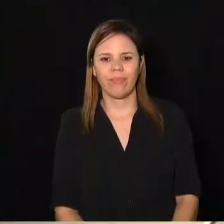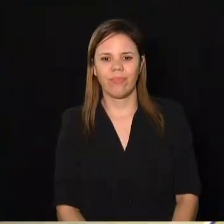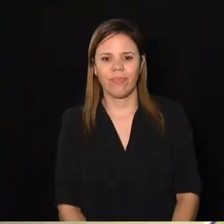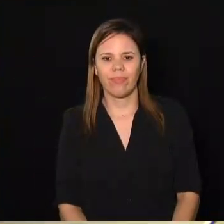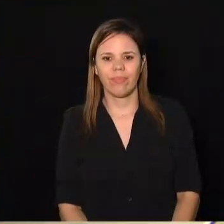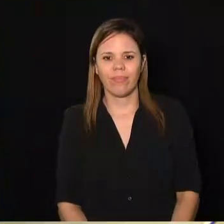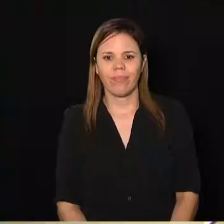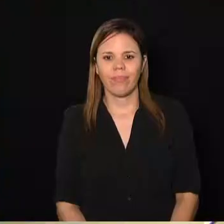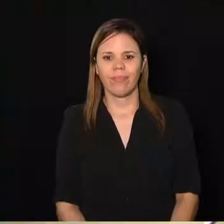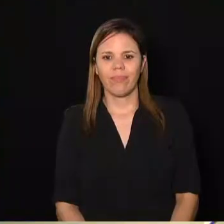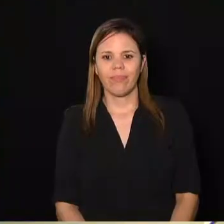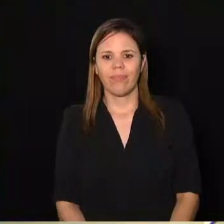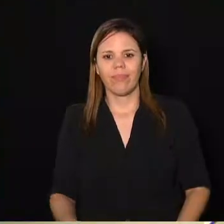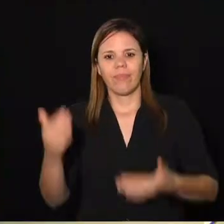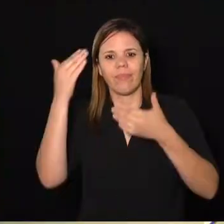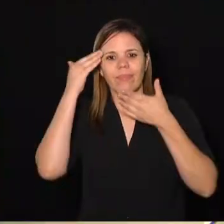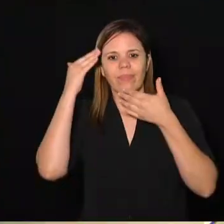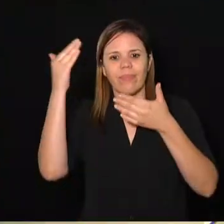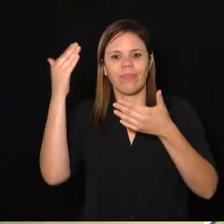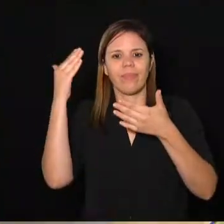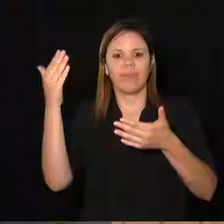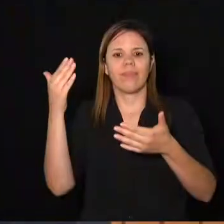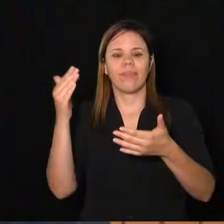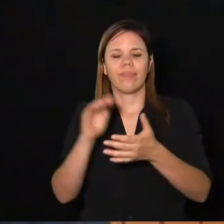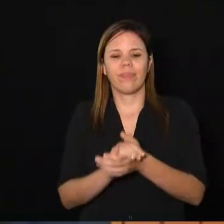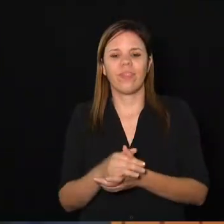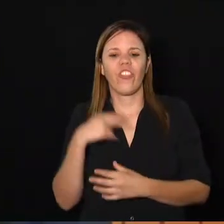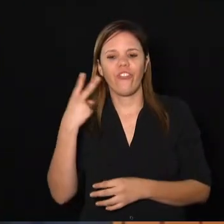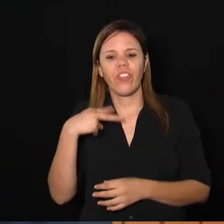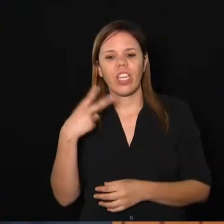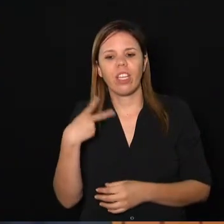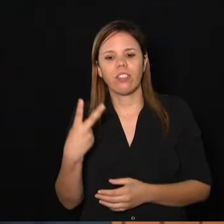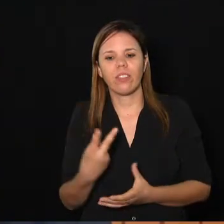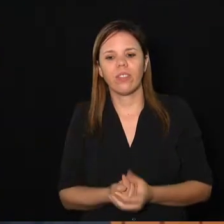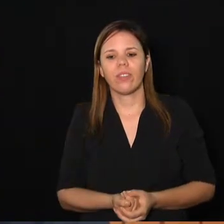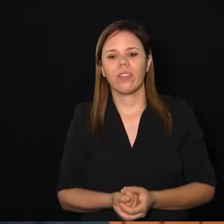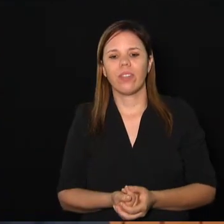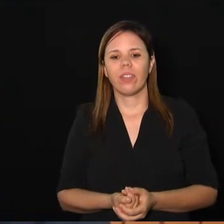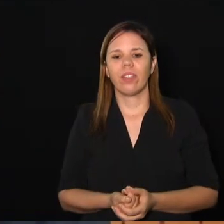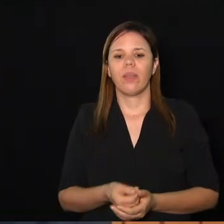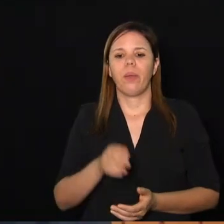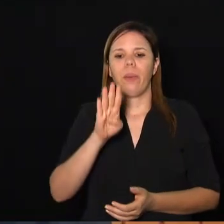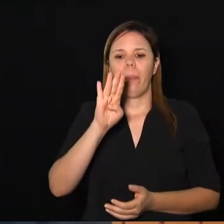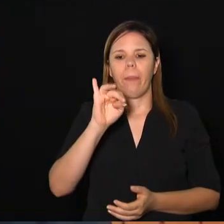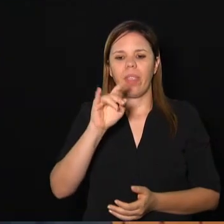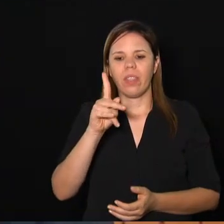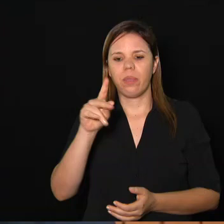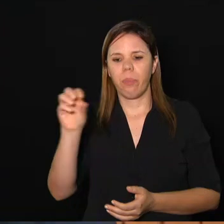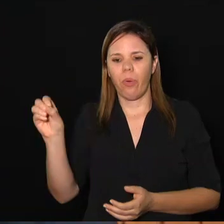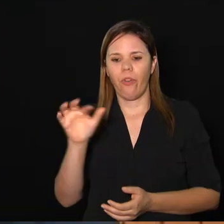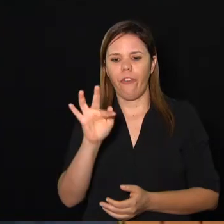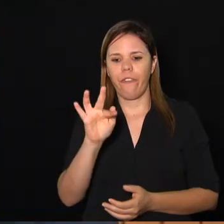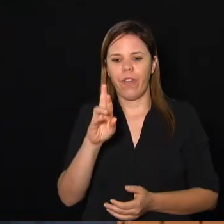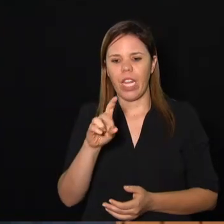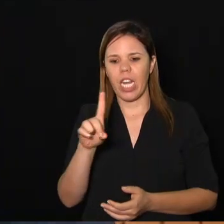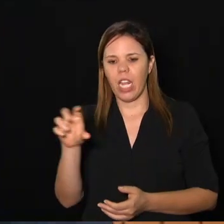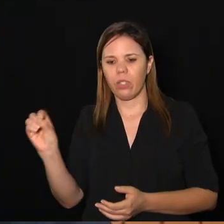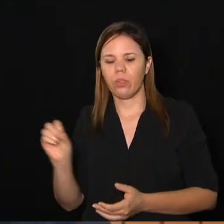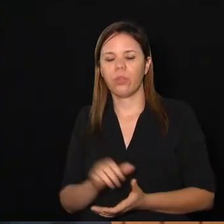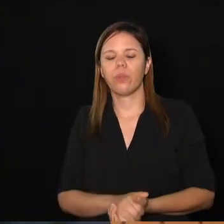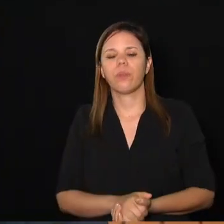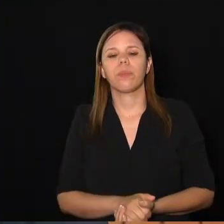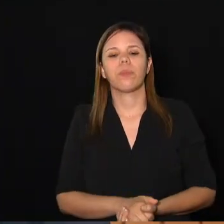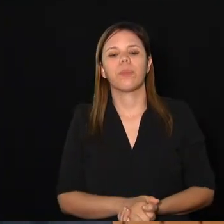muito obrigado vereador bispo Fernando Mendes eu quero